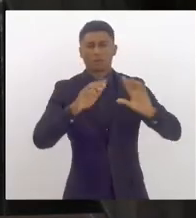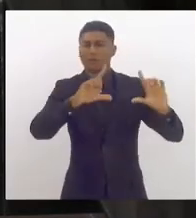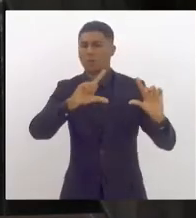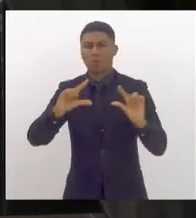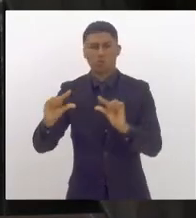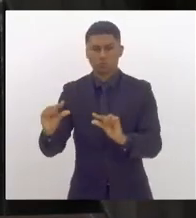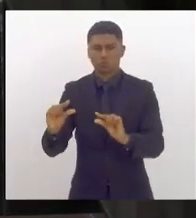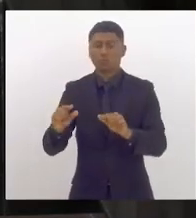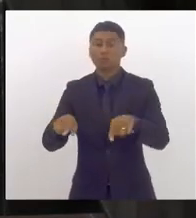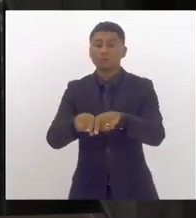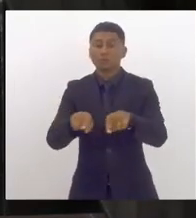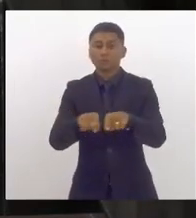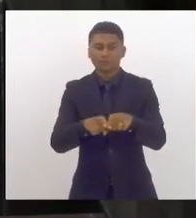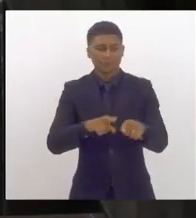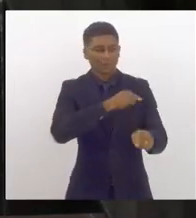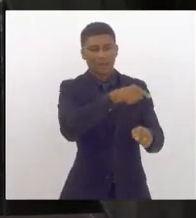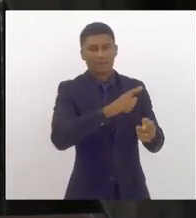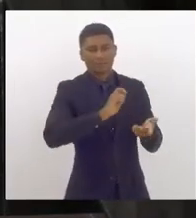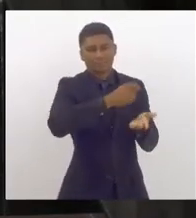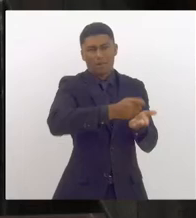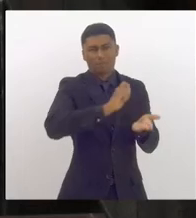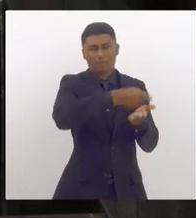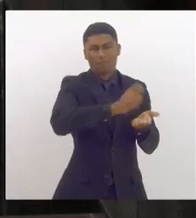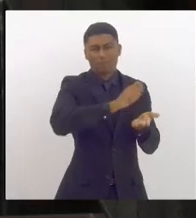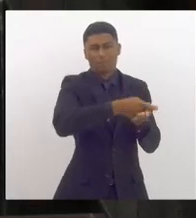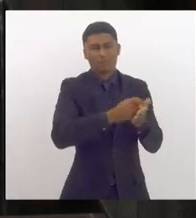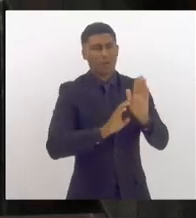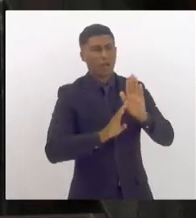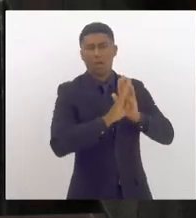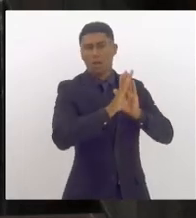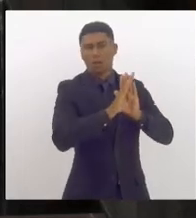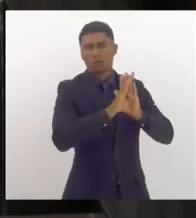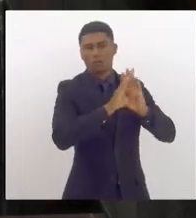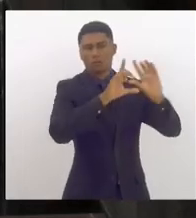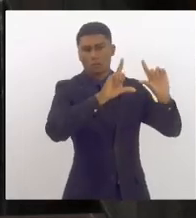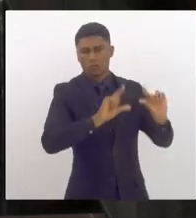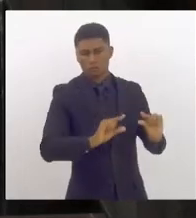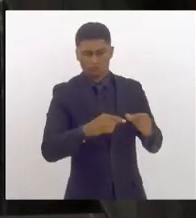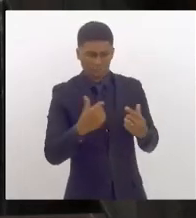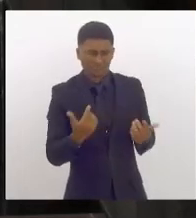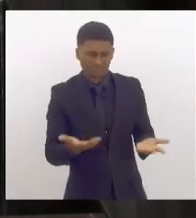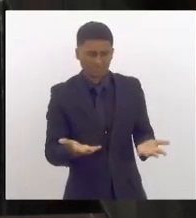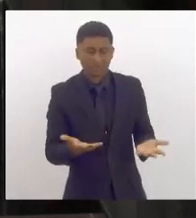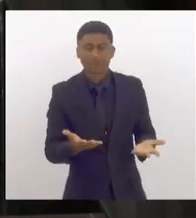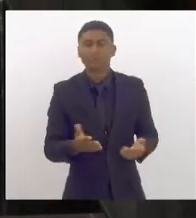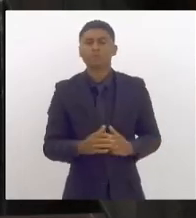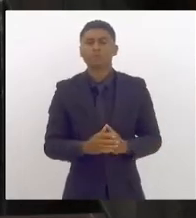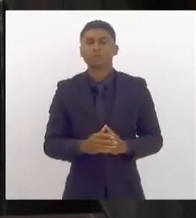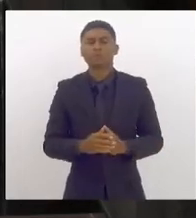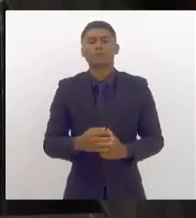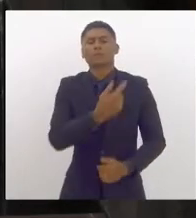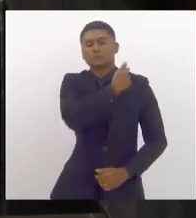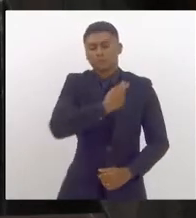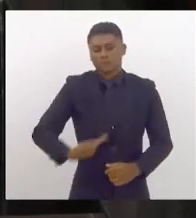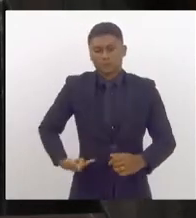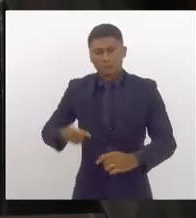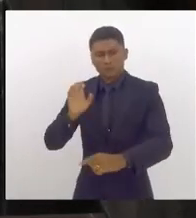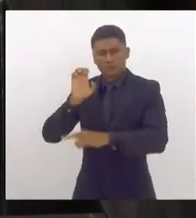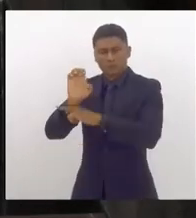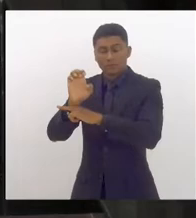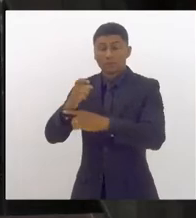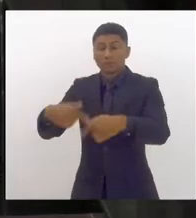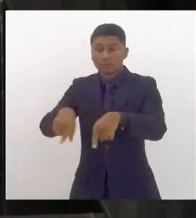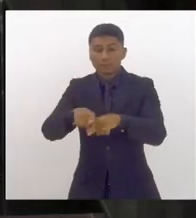da tarifa a mãe já a solução como está escrito no termo assinado entre o governo do estado da